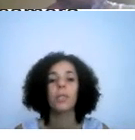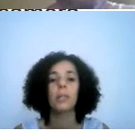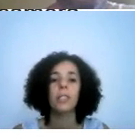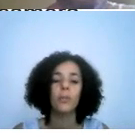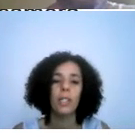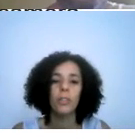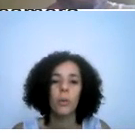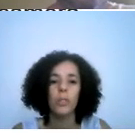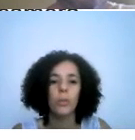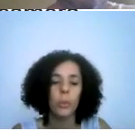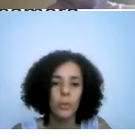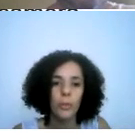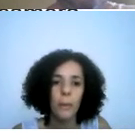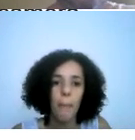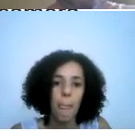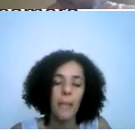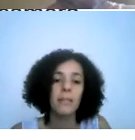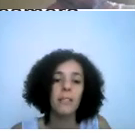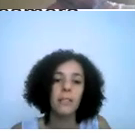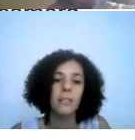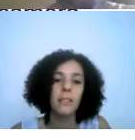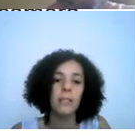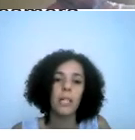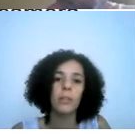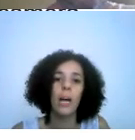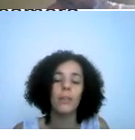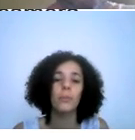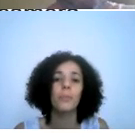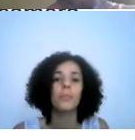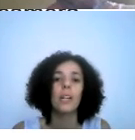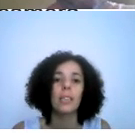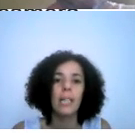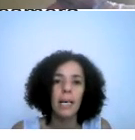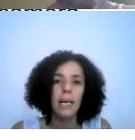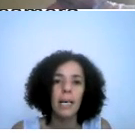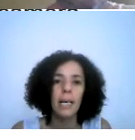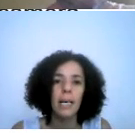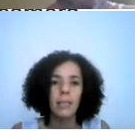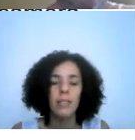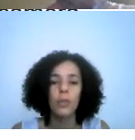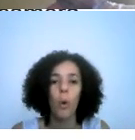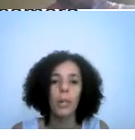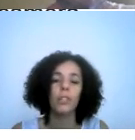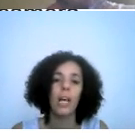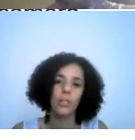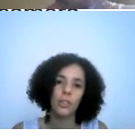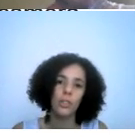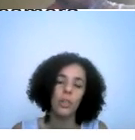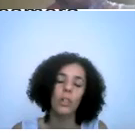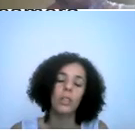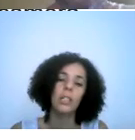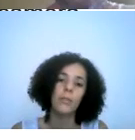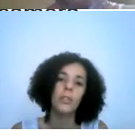e o tráfico de animais silvestres, como a gente pôde ver recentemente o caso né, das cobras